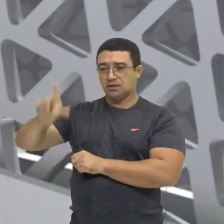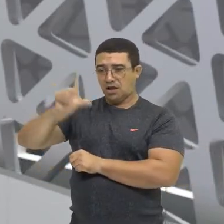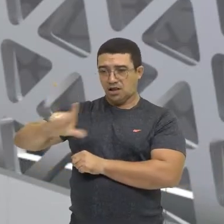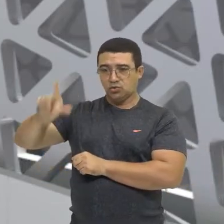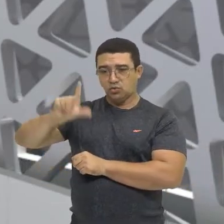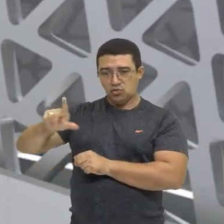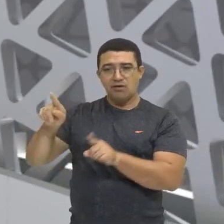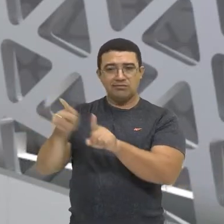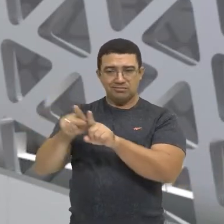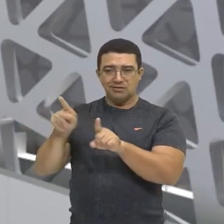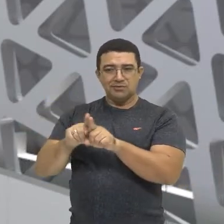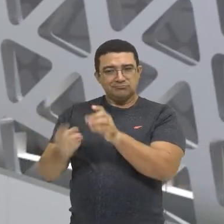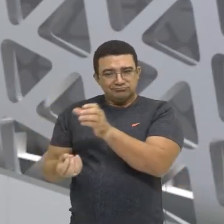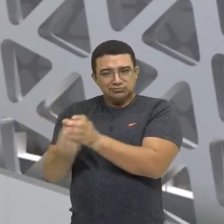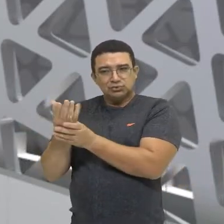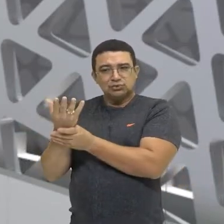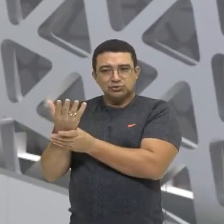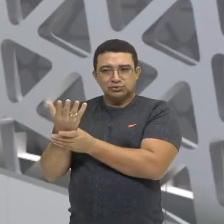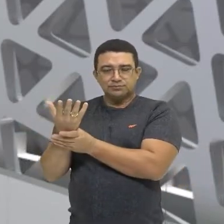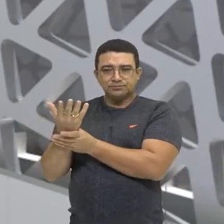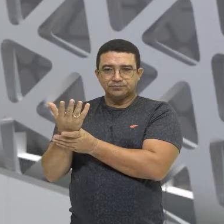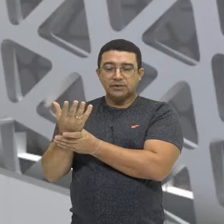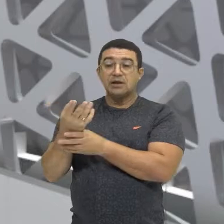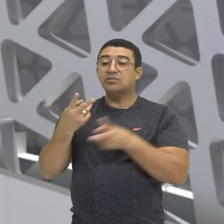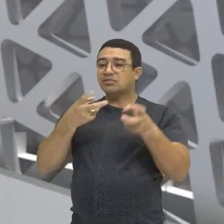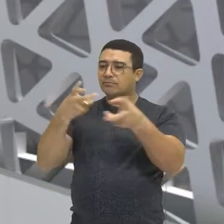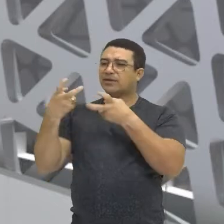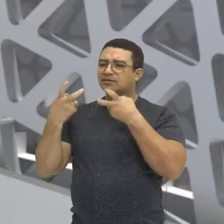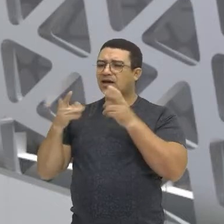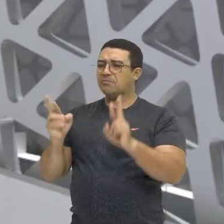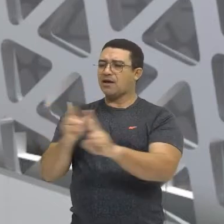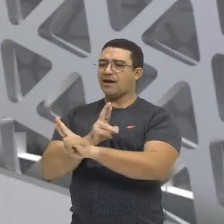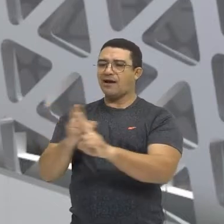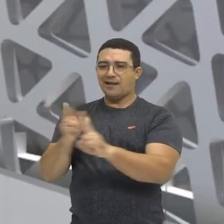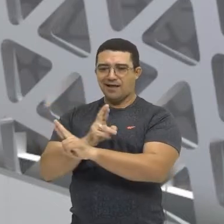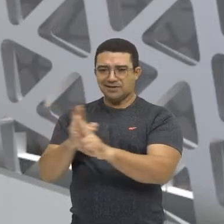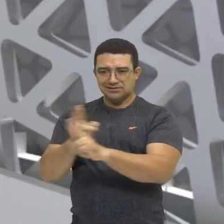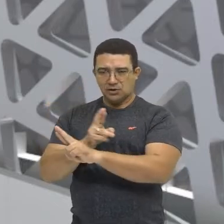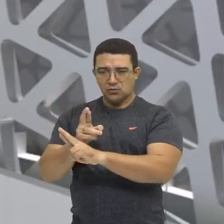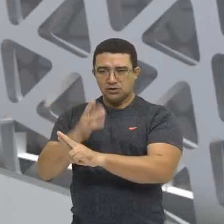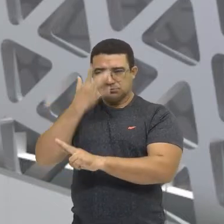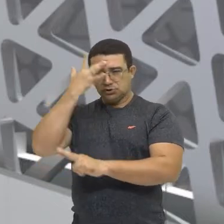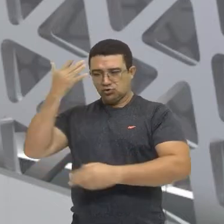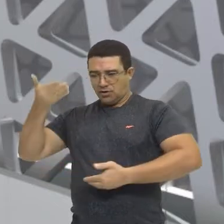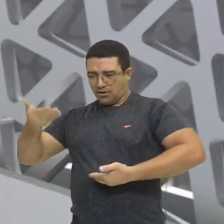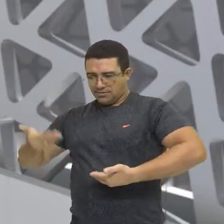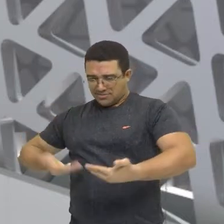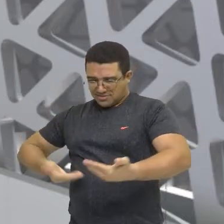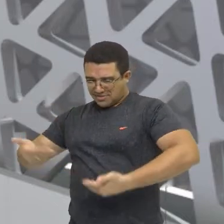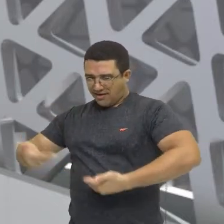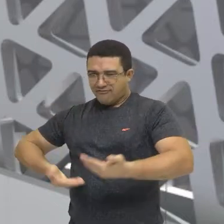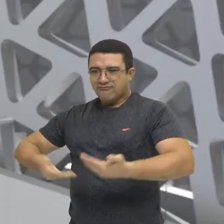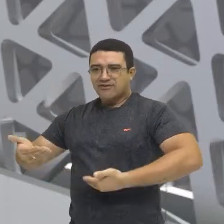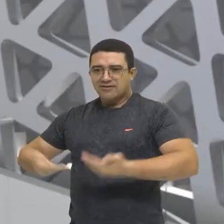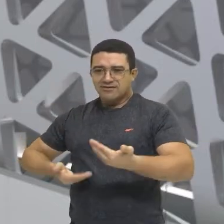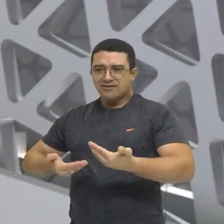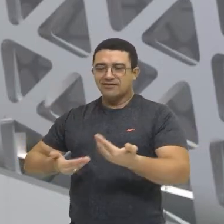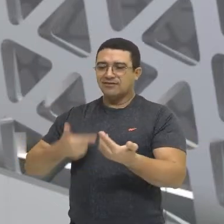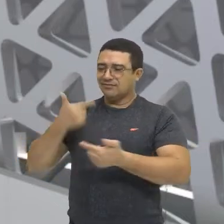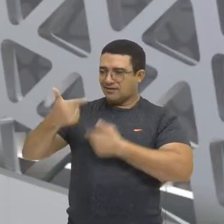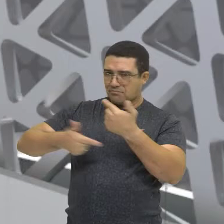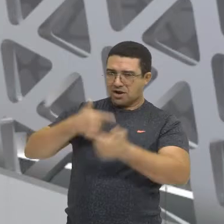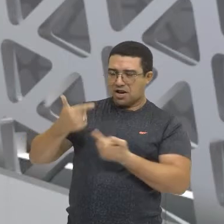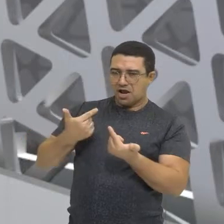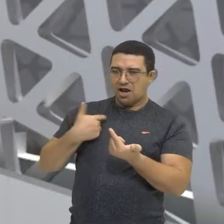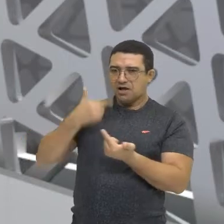traça-se um paralelo com a literatura. Você vai notar essa relação de servilidade, de cavalheirismo, né? Essa relação